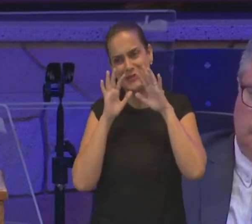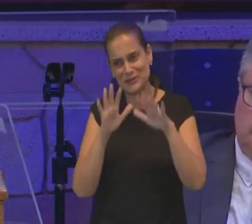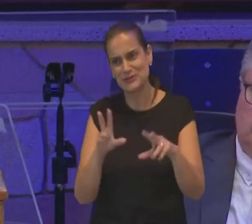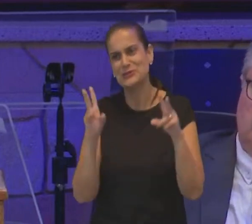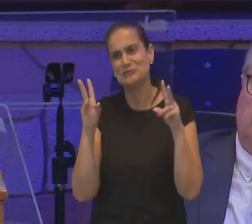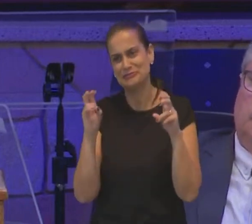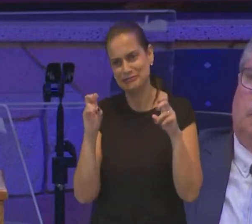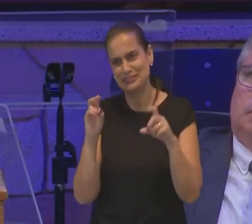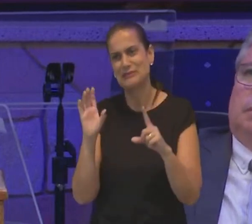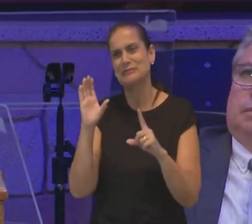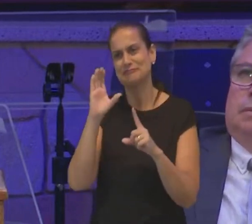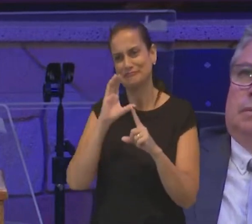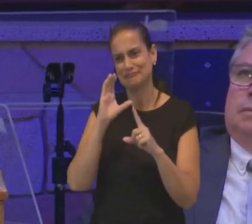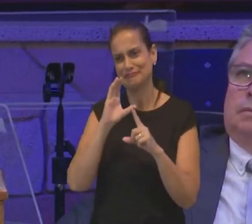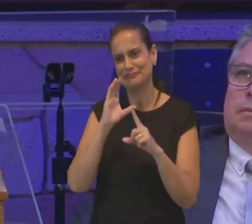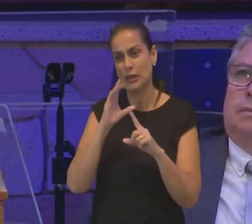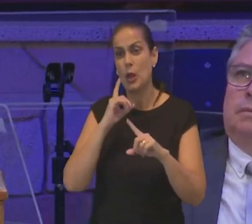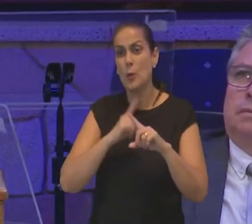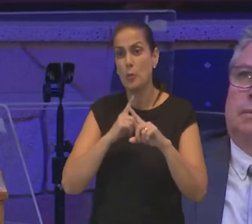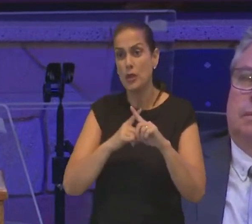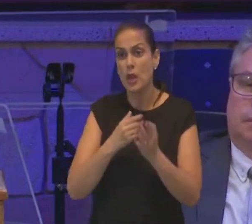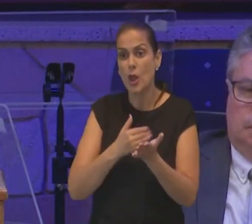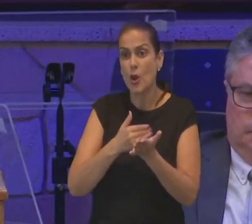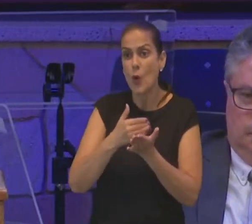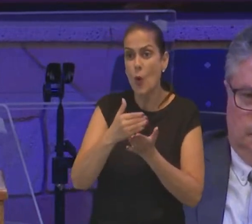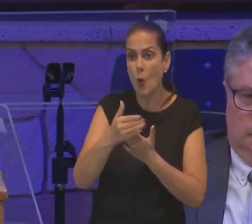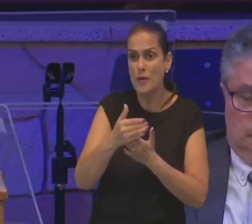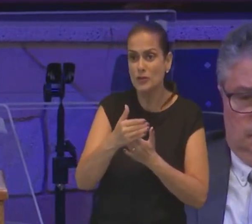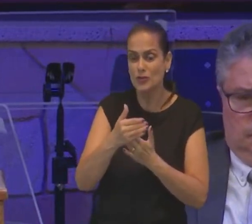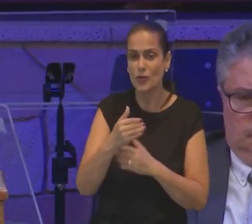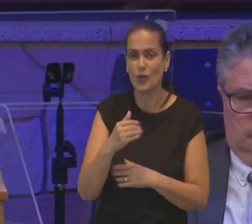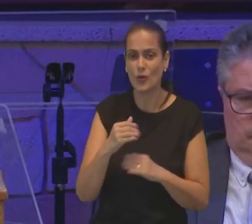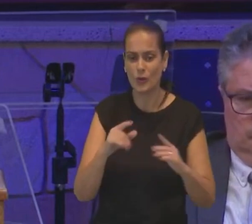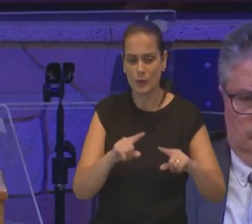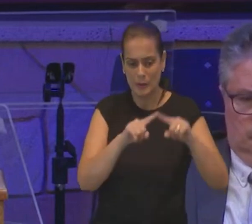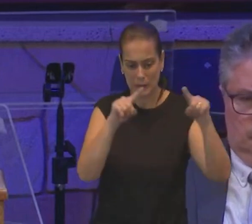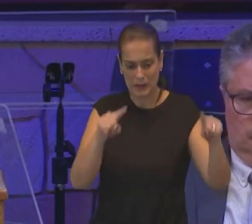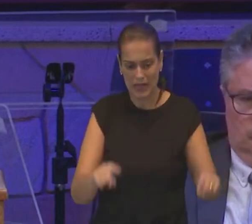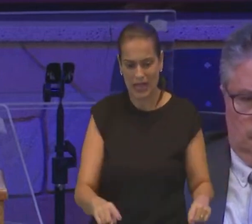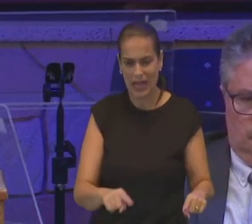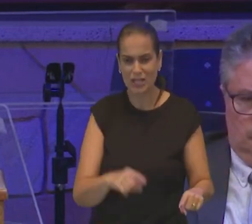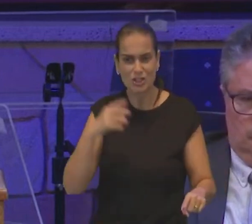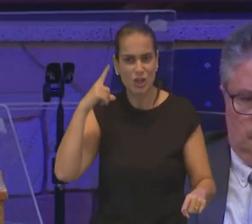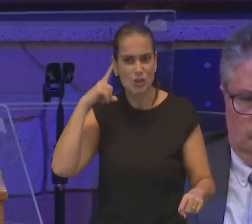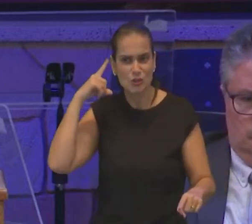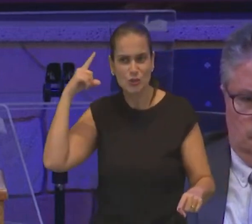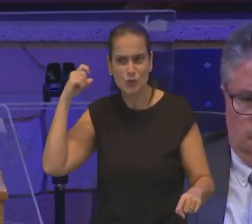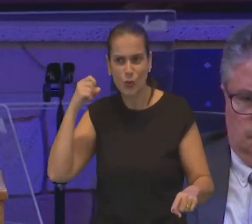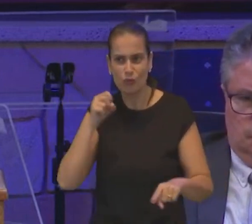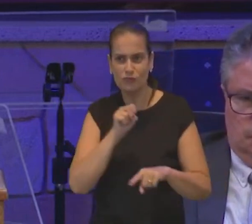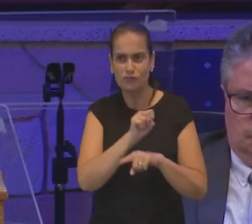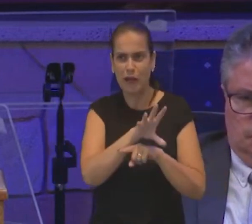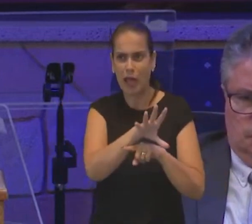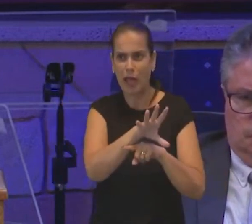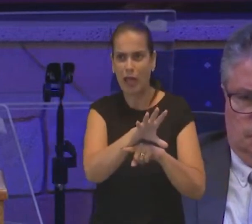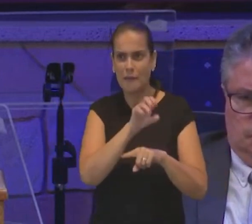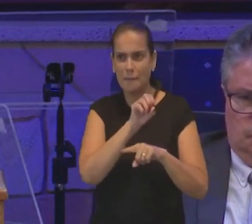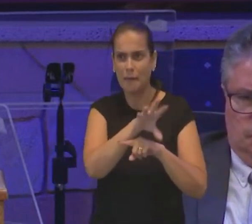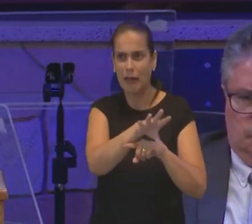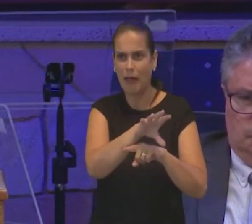A gente começou a colocar caixa de som nos presídios, e toda semana a gente estava ali